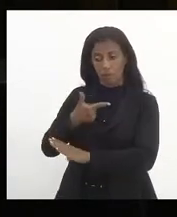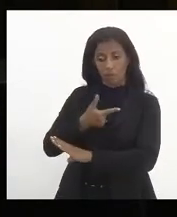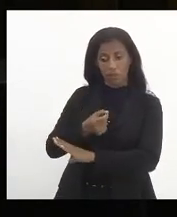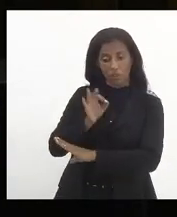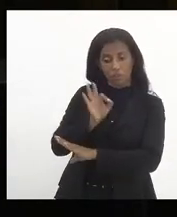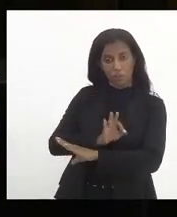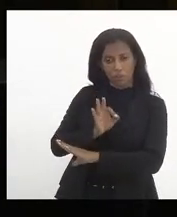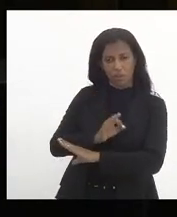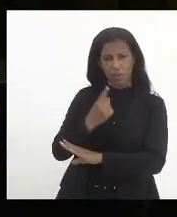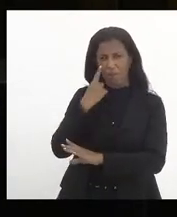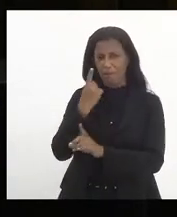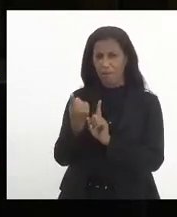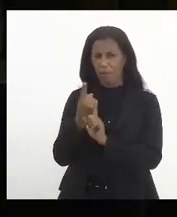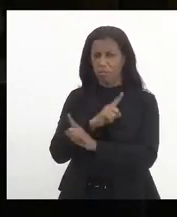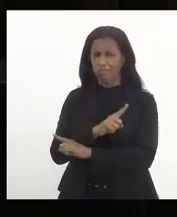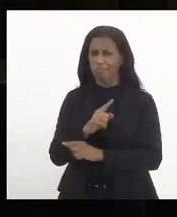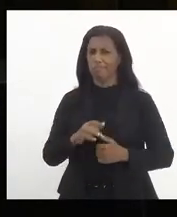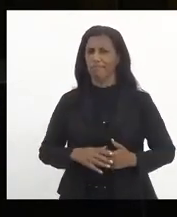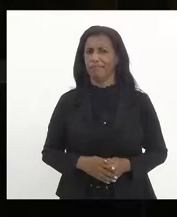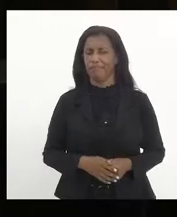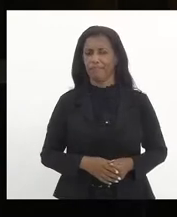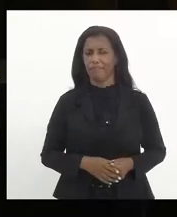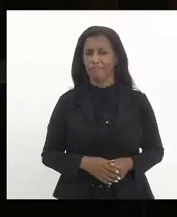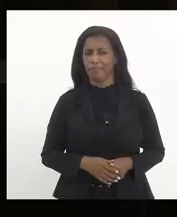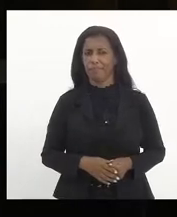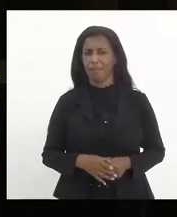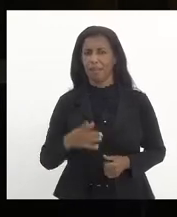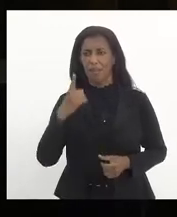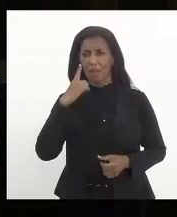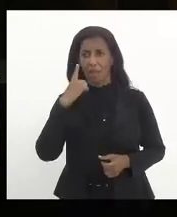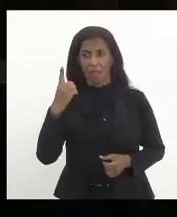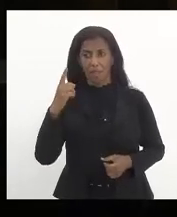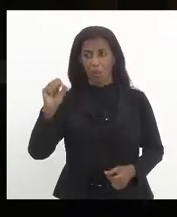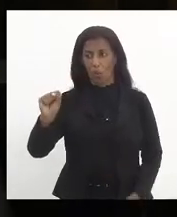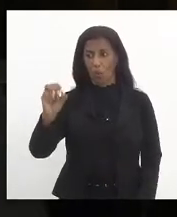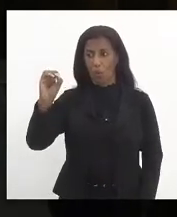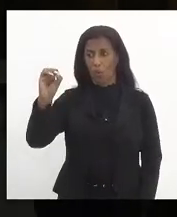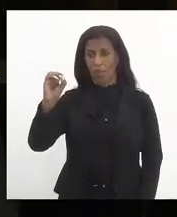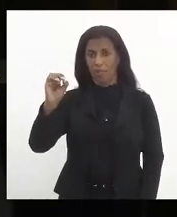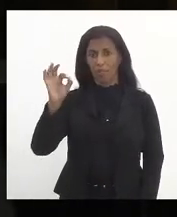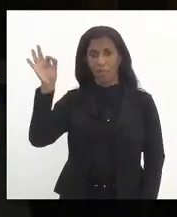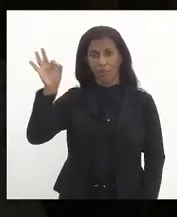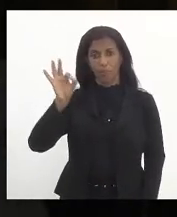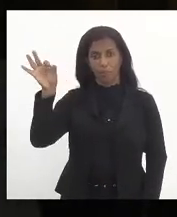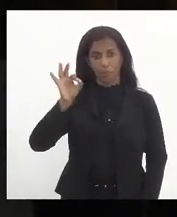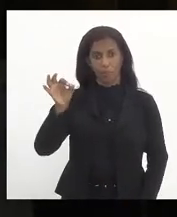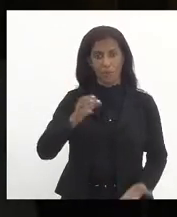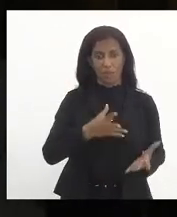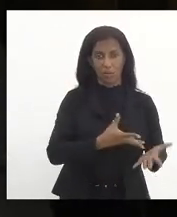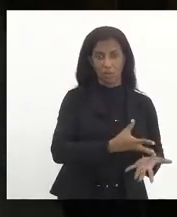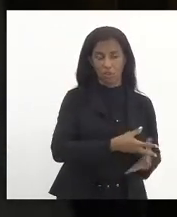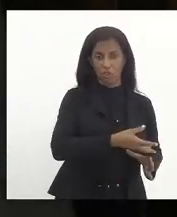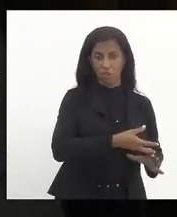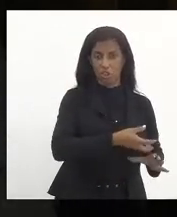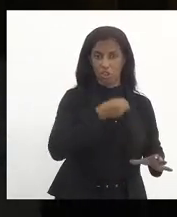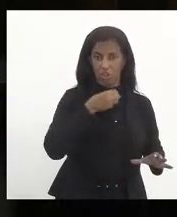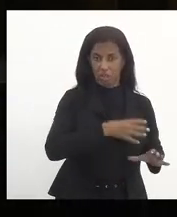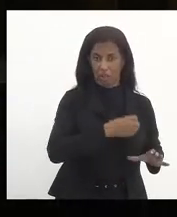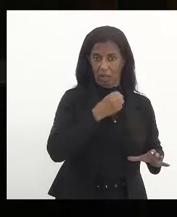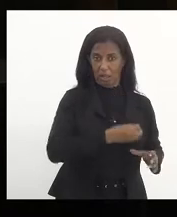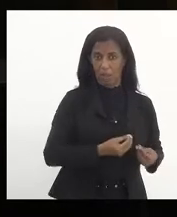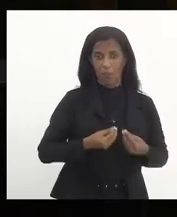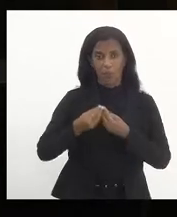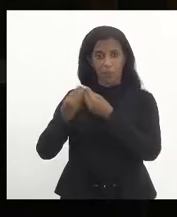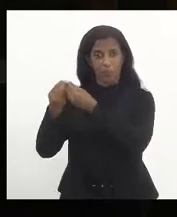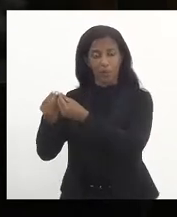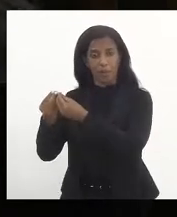Veja a contradição. A gente participa com 80% da extração do petróleo e gás e na